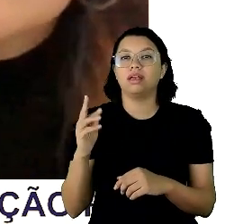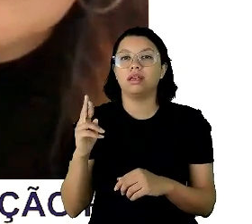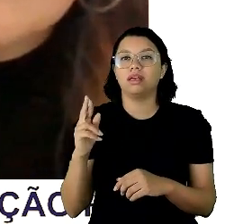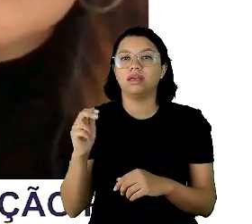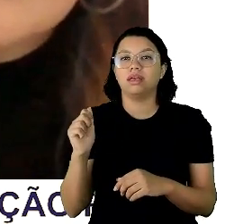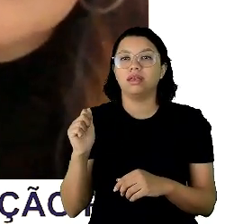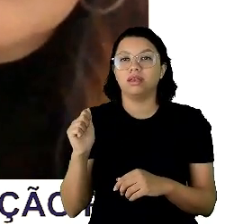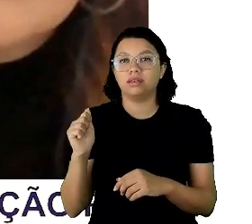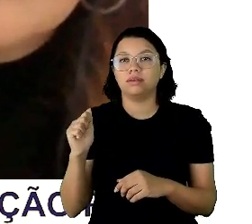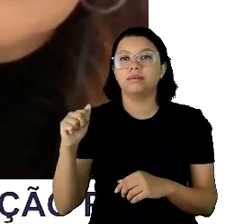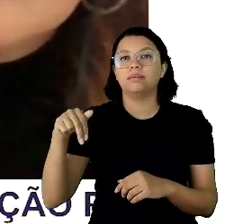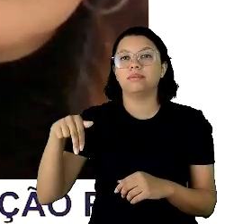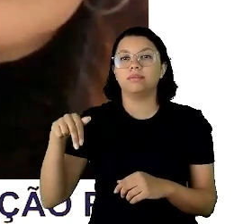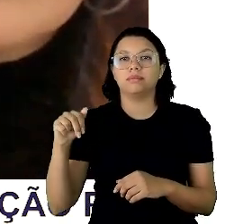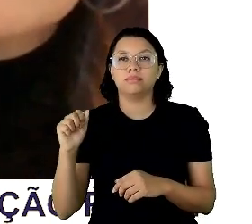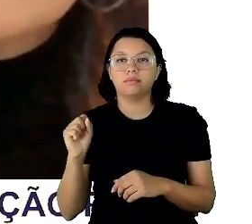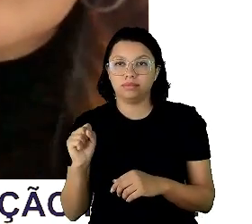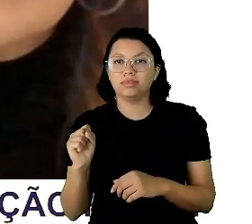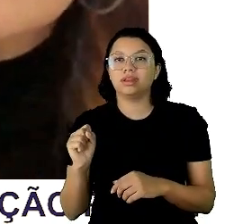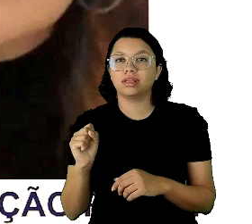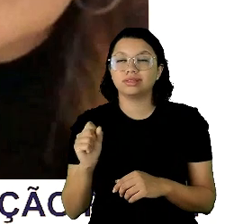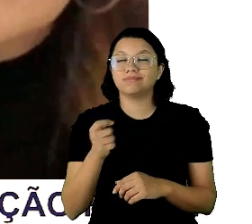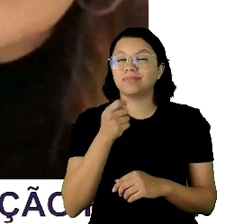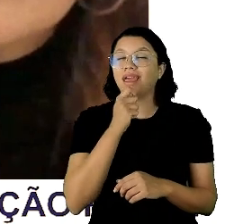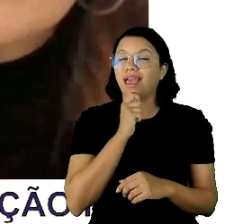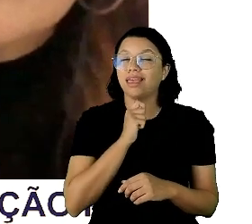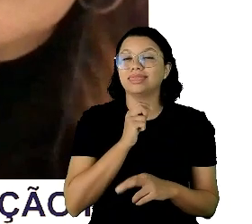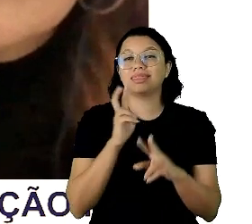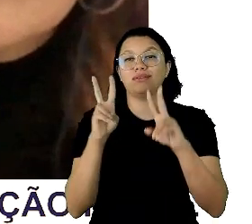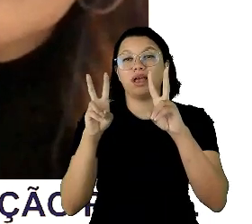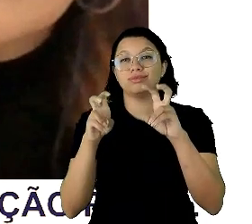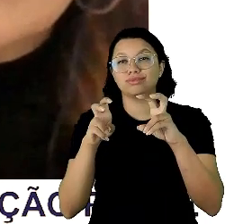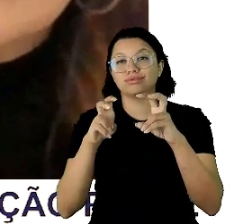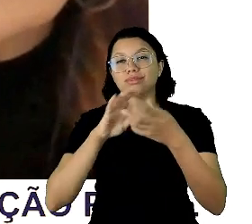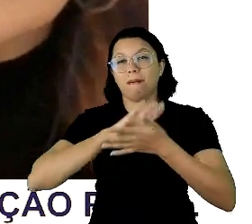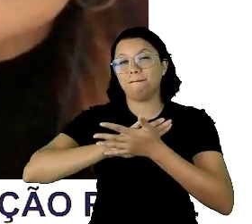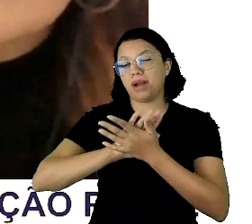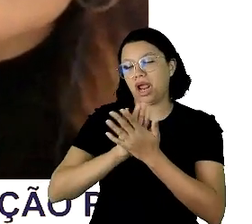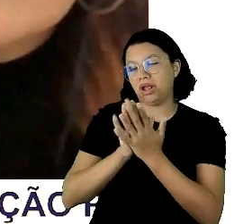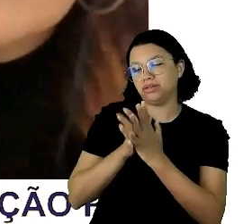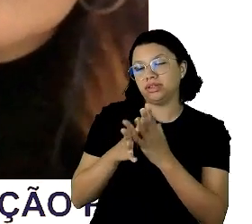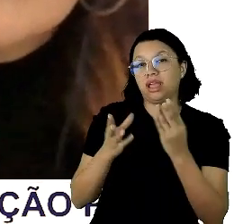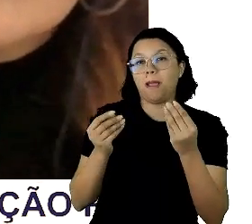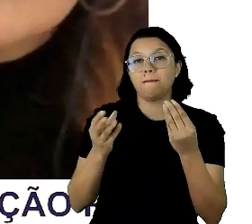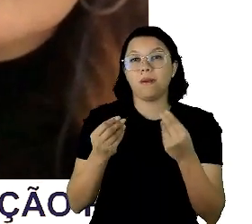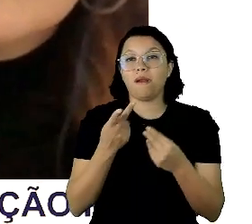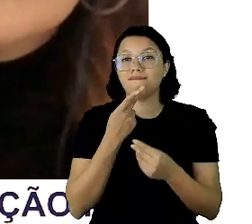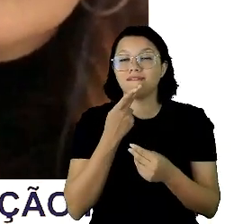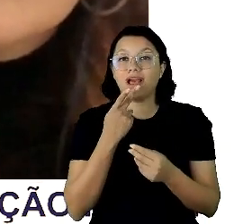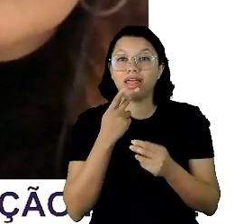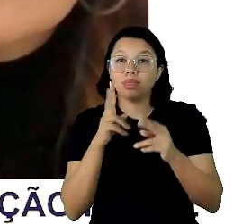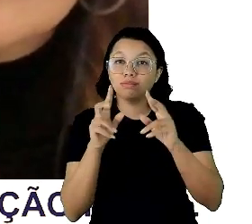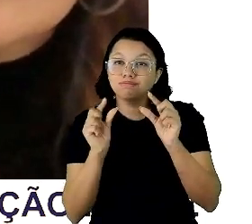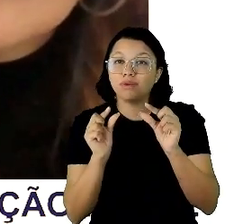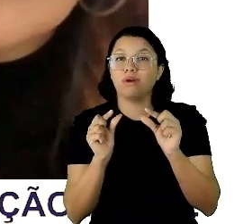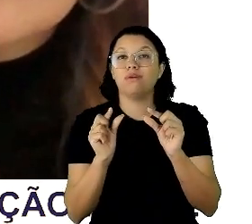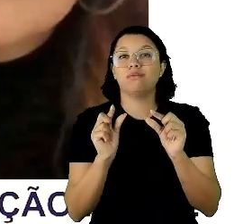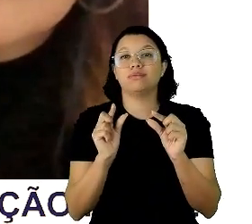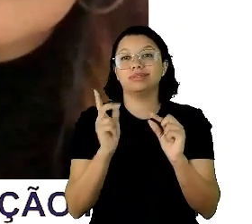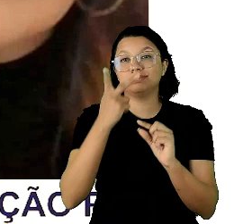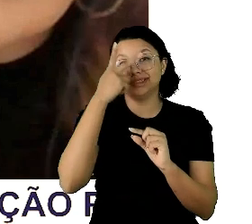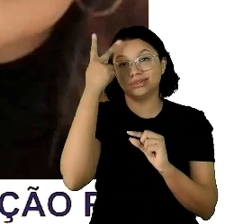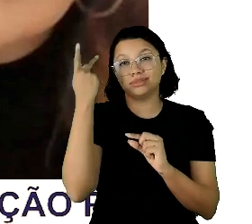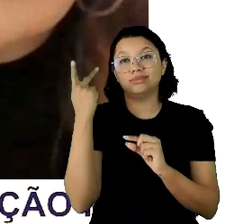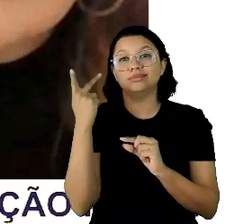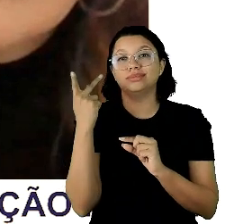É um assunto ainda tabu, um assunto pouco tratado, e as pessoas têm muita ignorância, né?